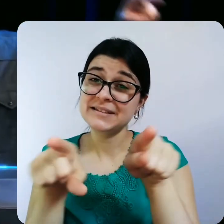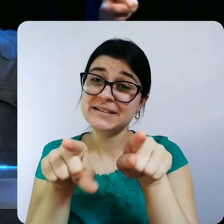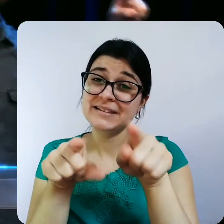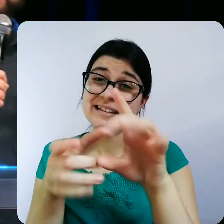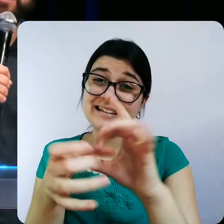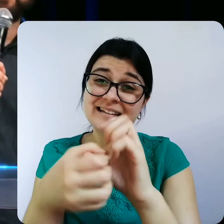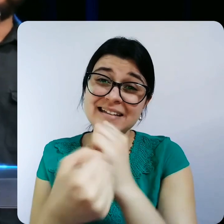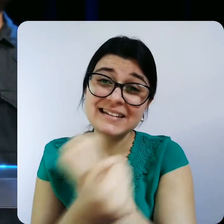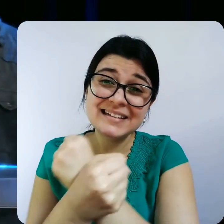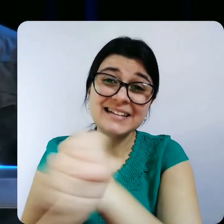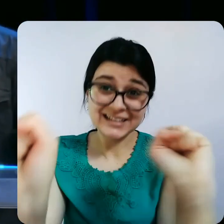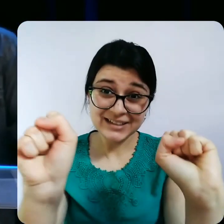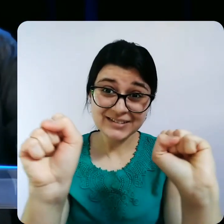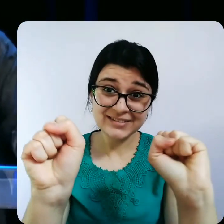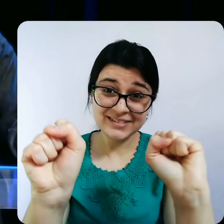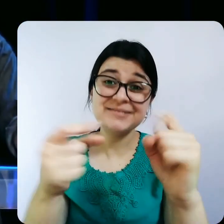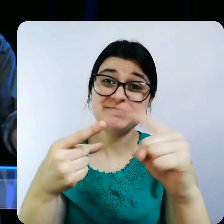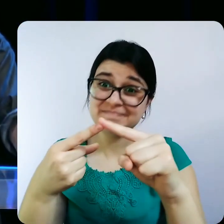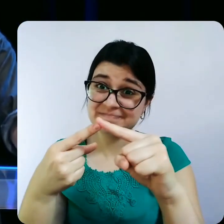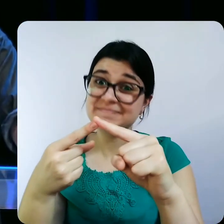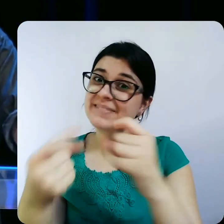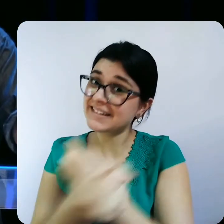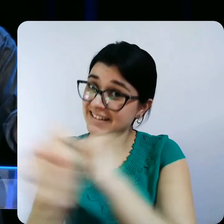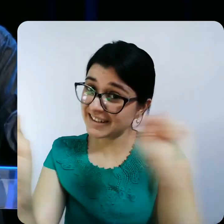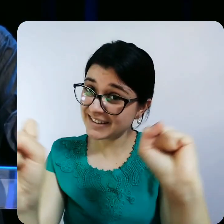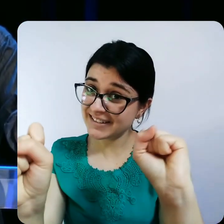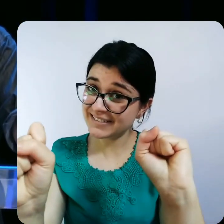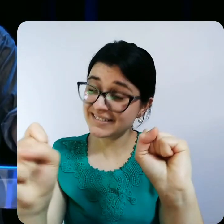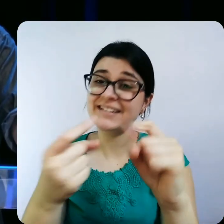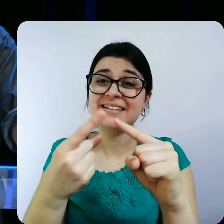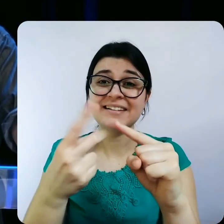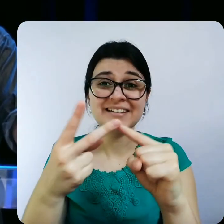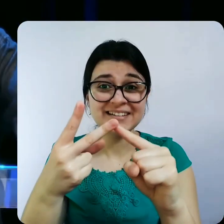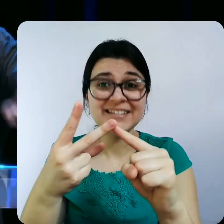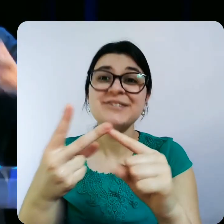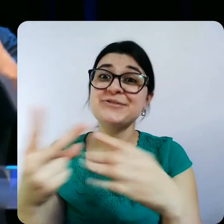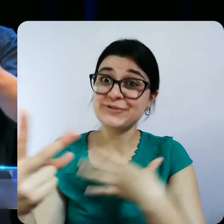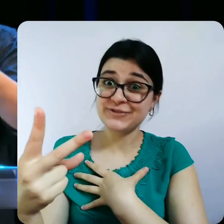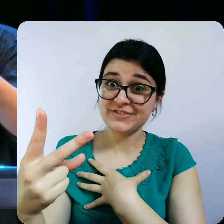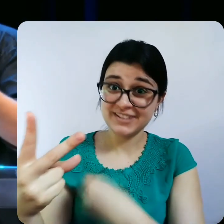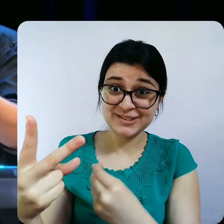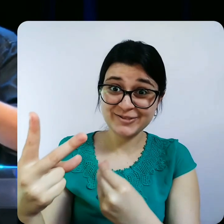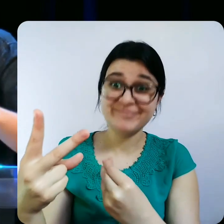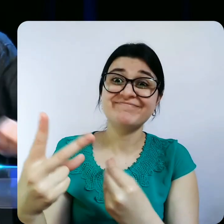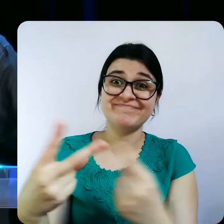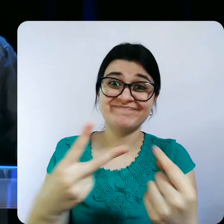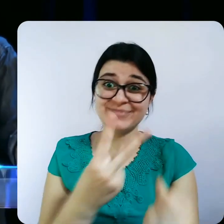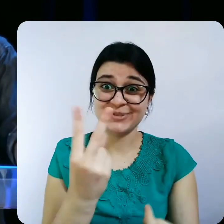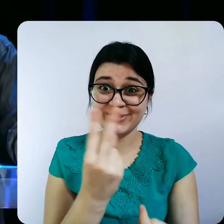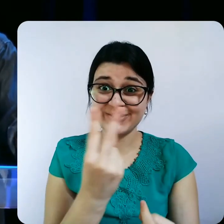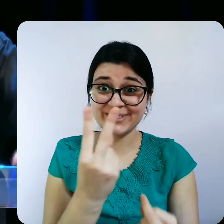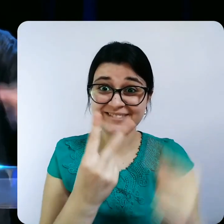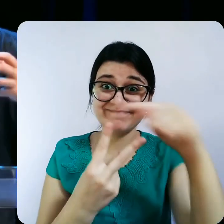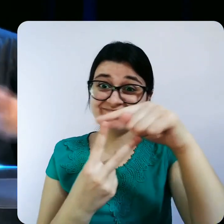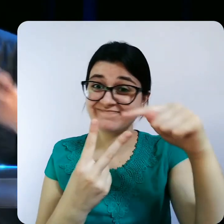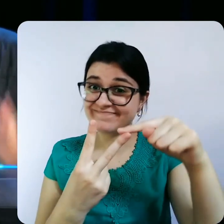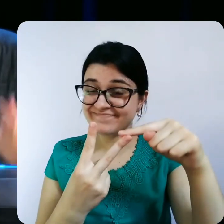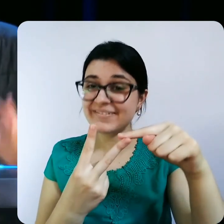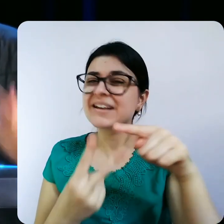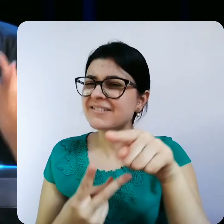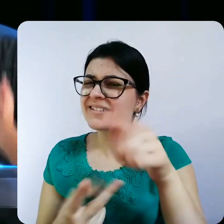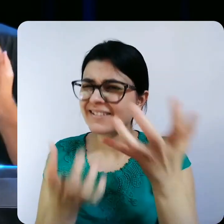filho, te deu todos os direitos de filho. Meu querido, você gostaria de ser filho de Deus dessa maneira? Você